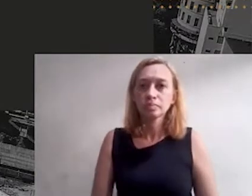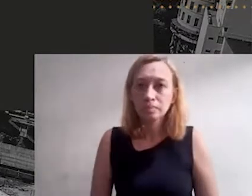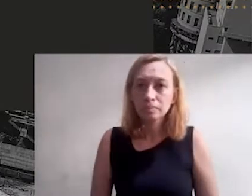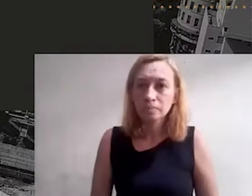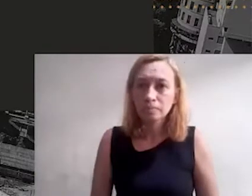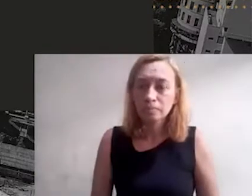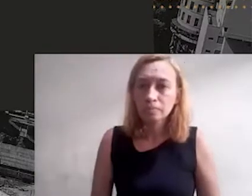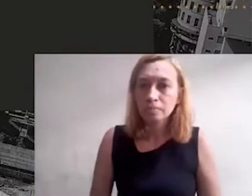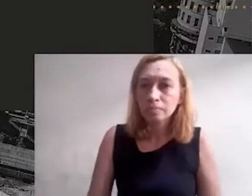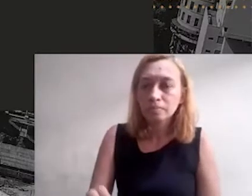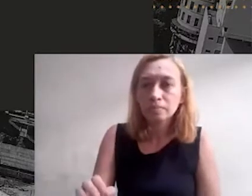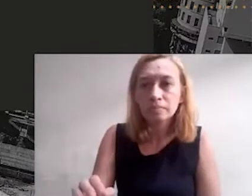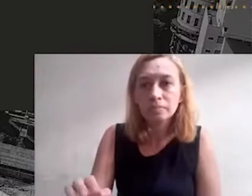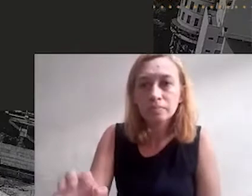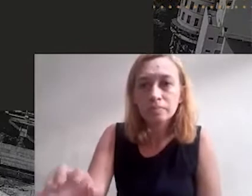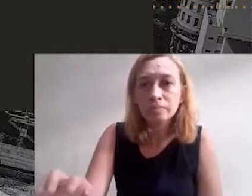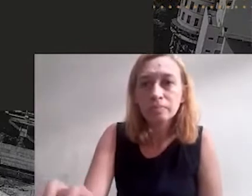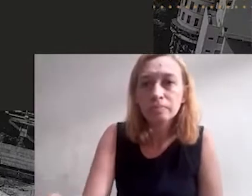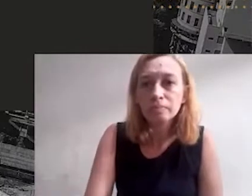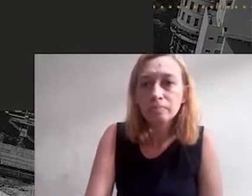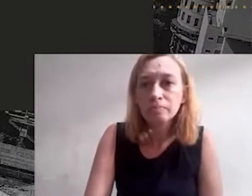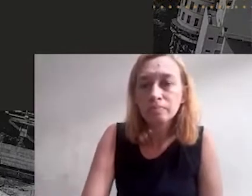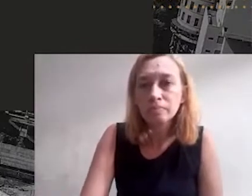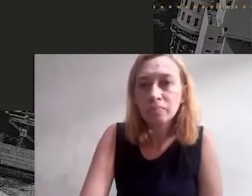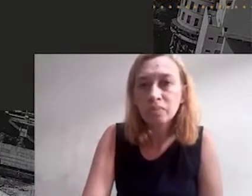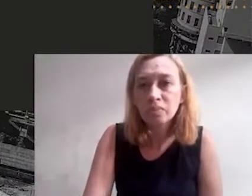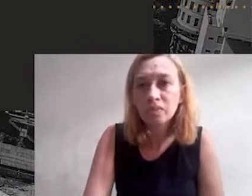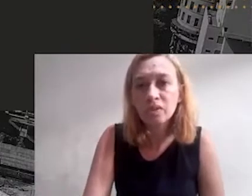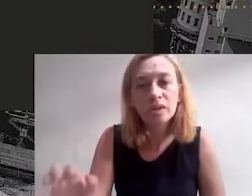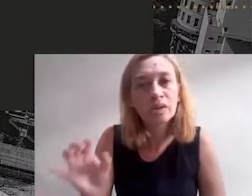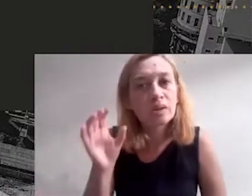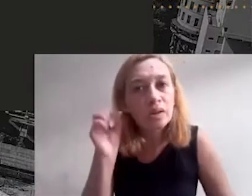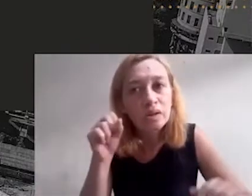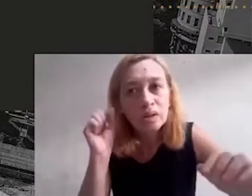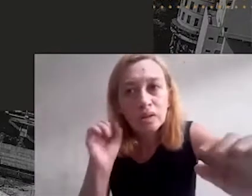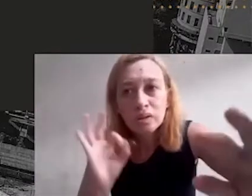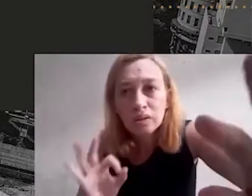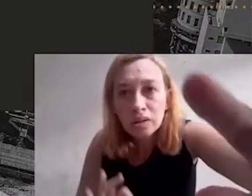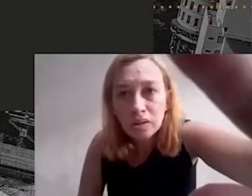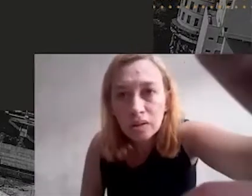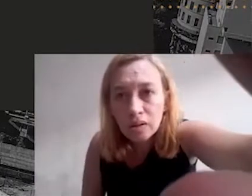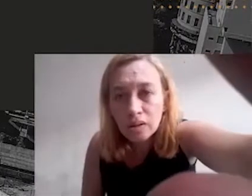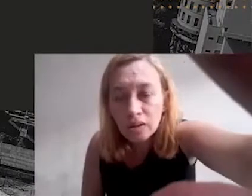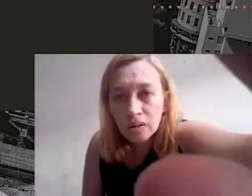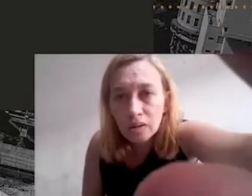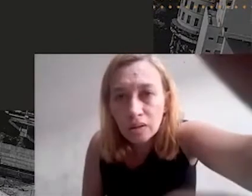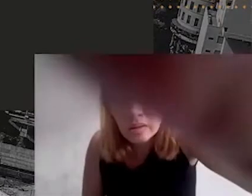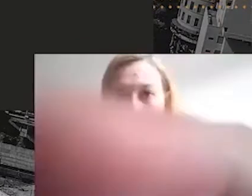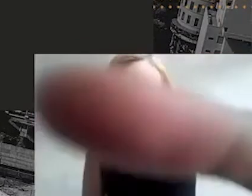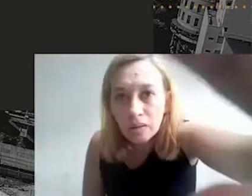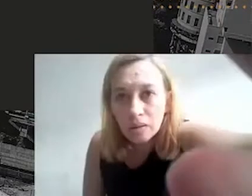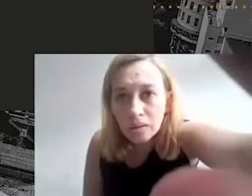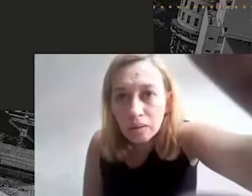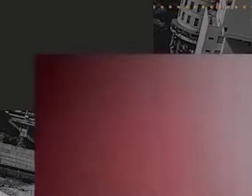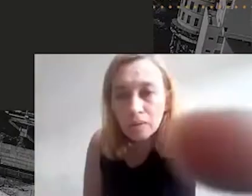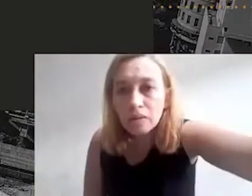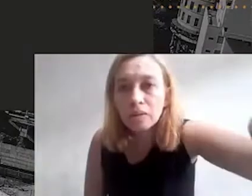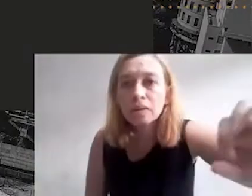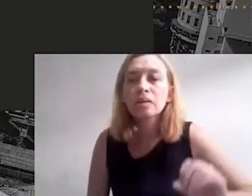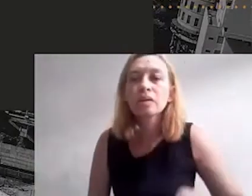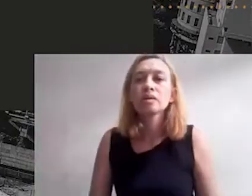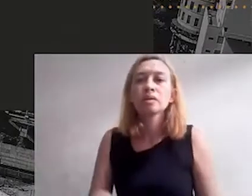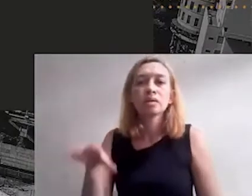relações entre essas sociedades. O meu sonho é um pouco por aí, sabe, Giovana?